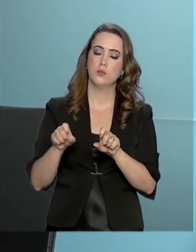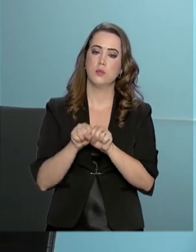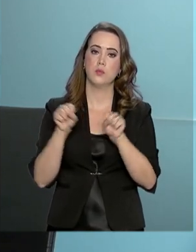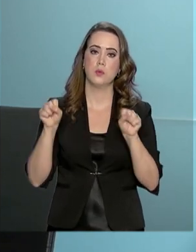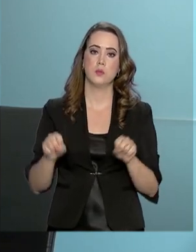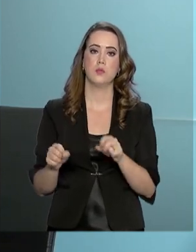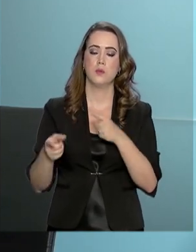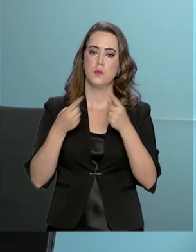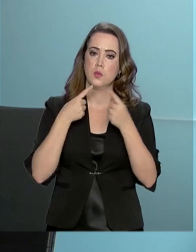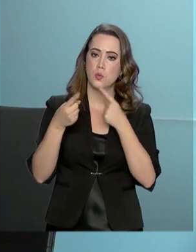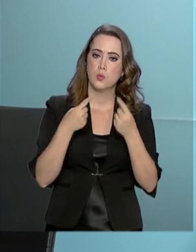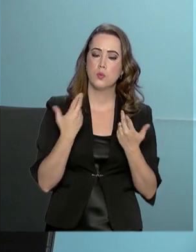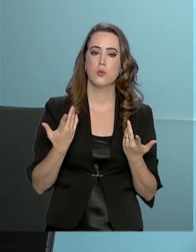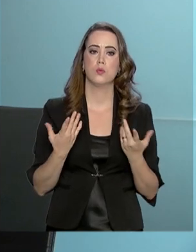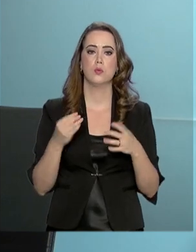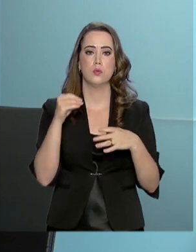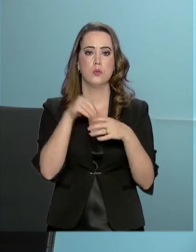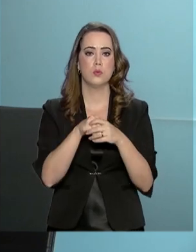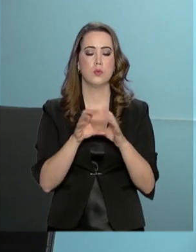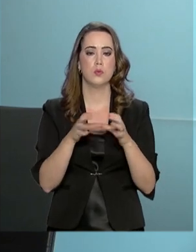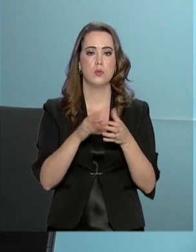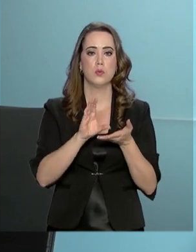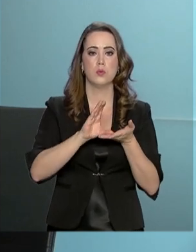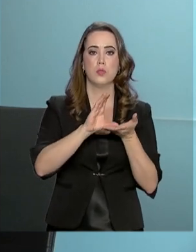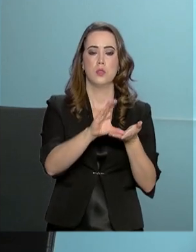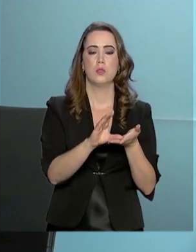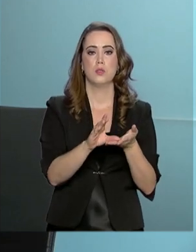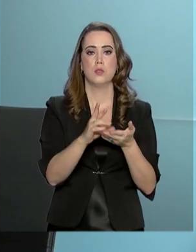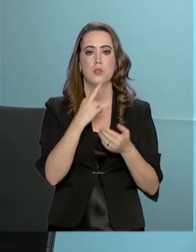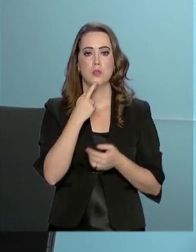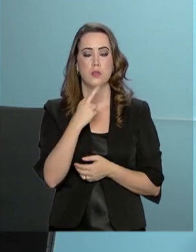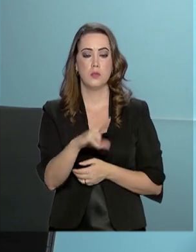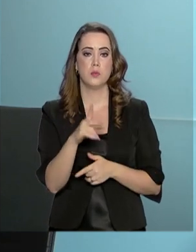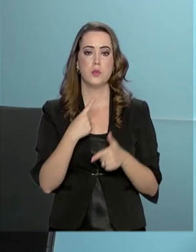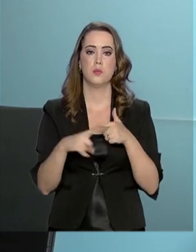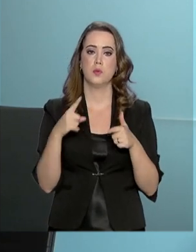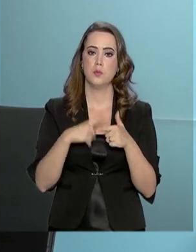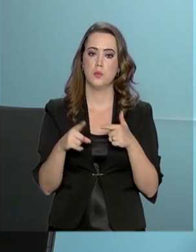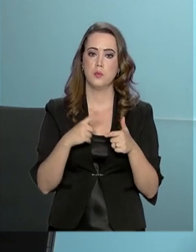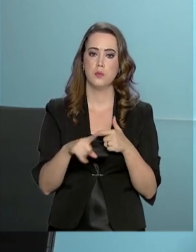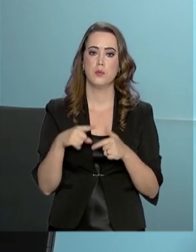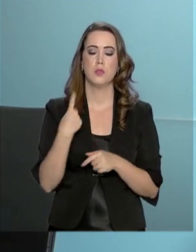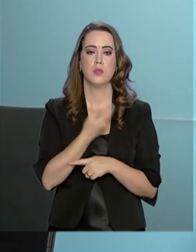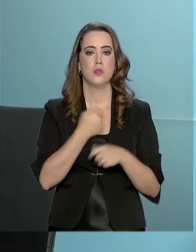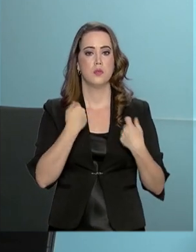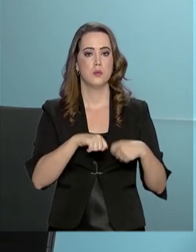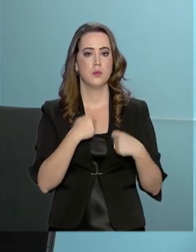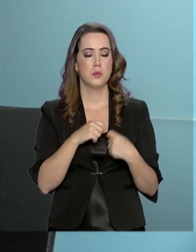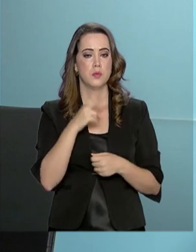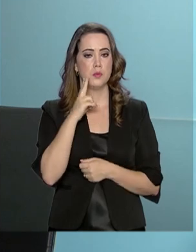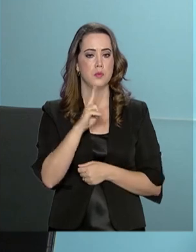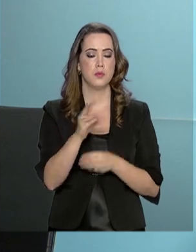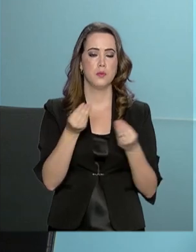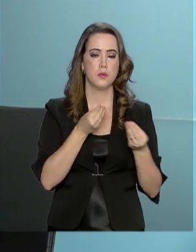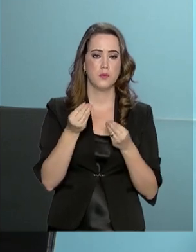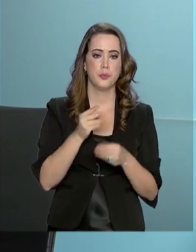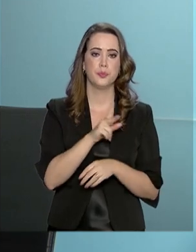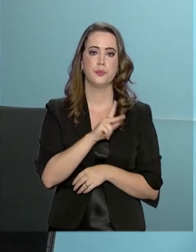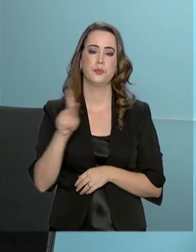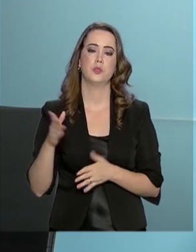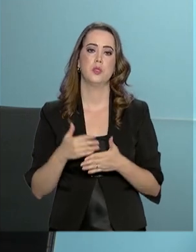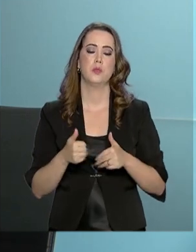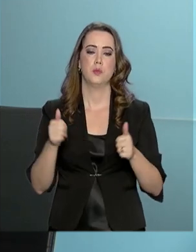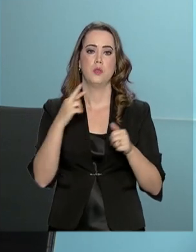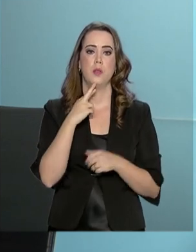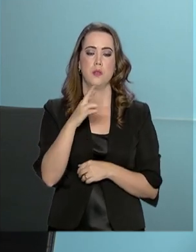vai ser debatido dentro do comitê soluções para essa questão. E nós vamos tentar subsidiar o presidente para que ele tome as melhores decisões